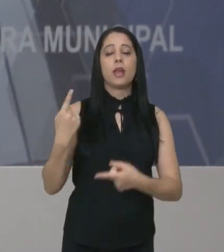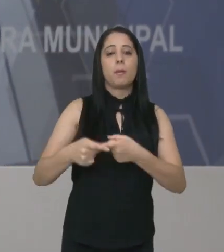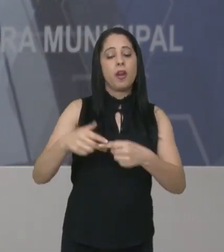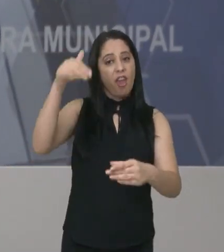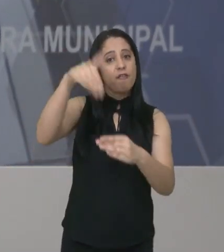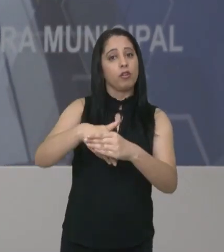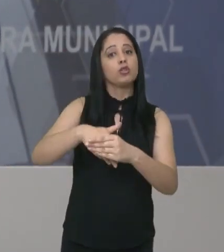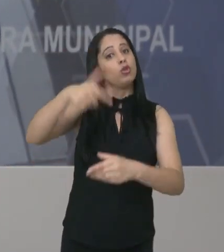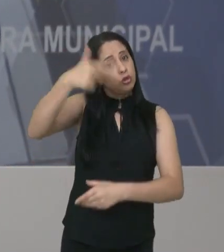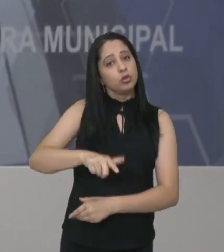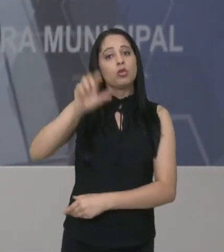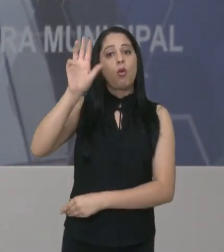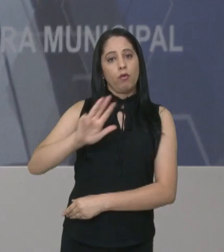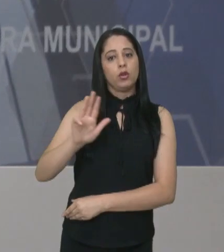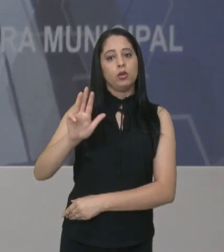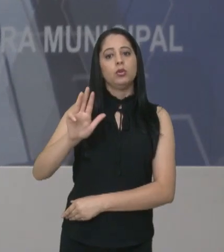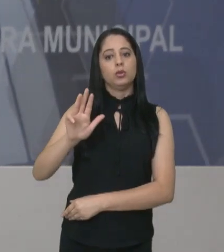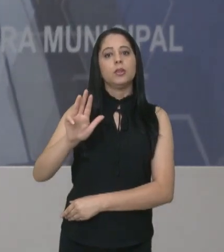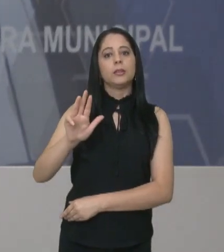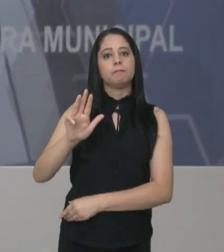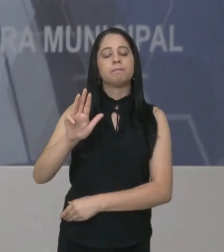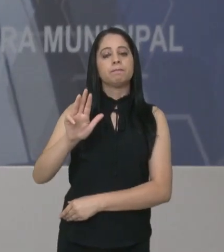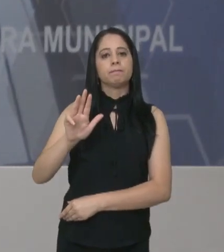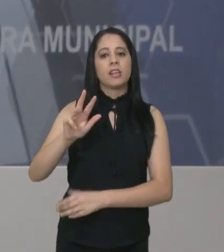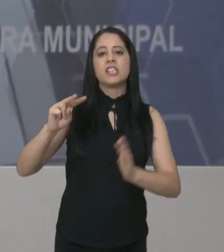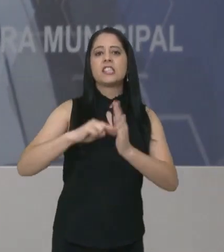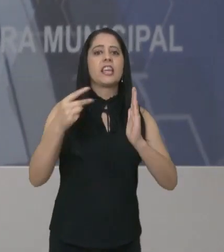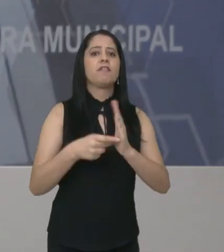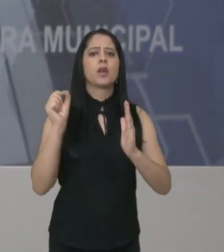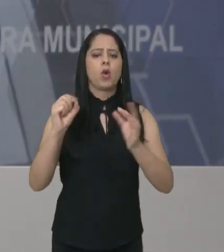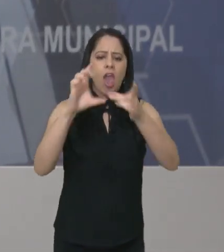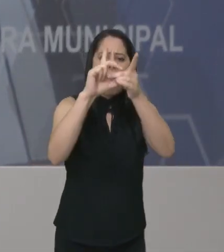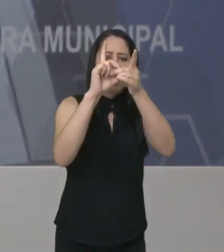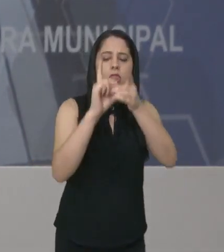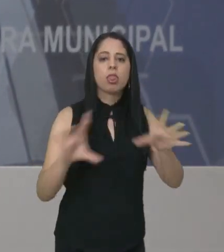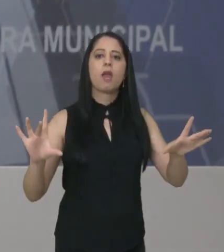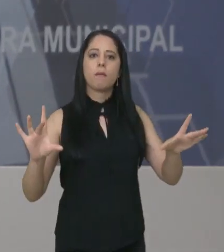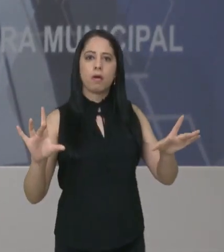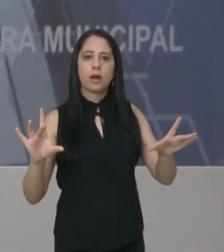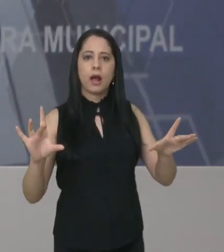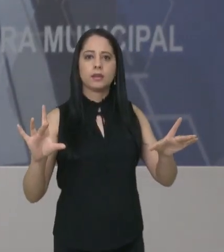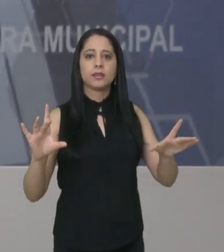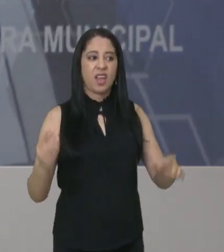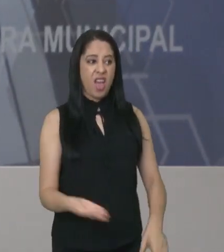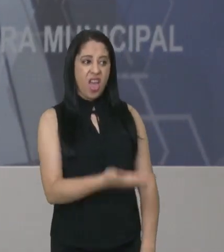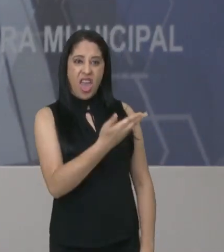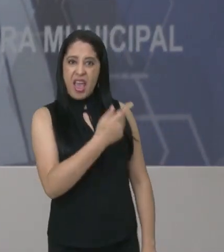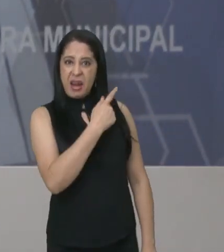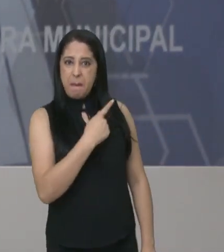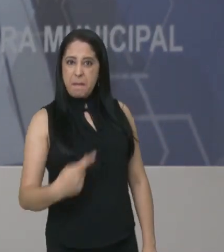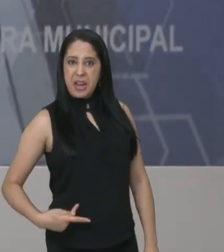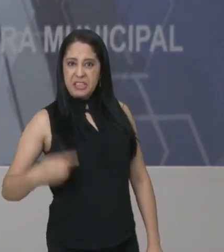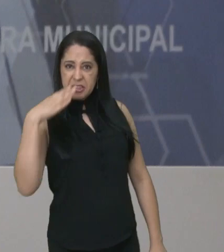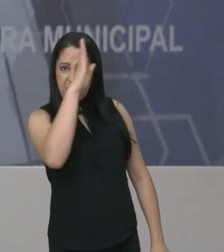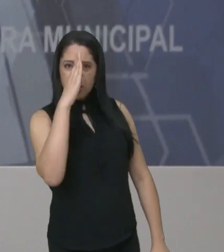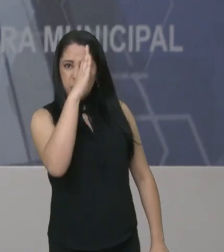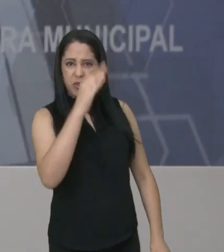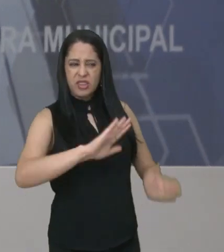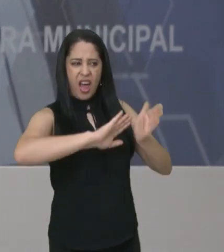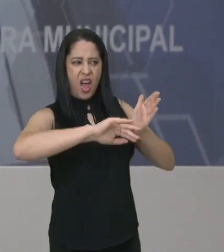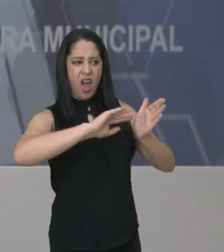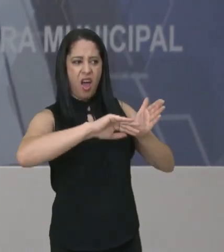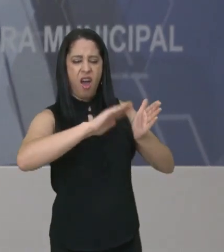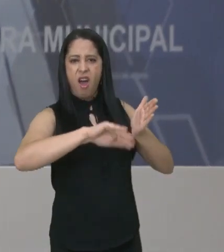presidente Lula e respondeu nas urnas, democraticamente, que esse presidente não nos serve, não serve mais a